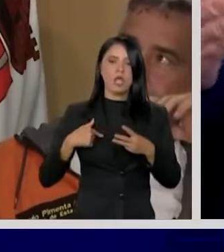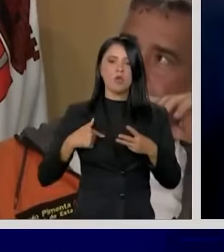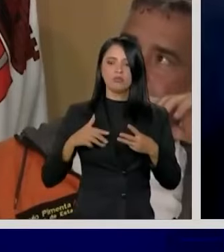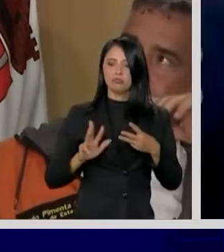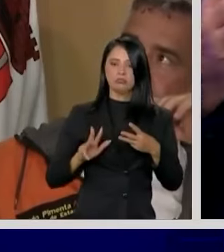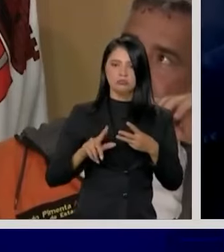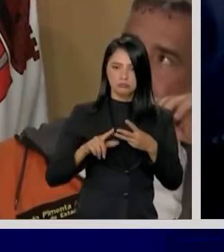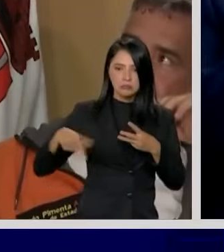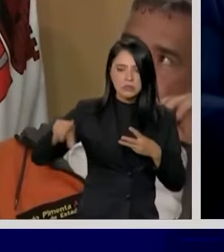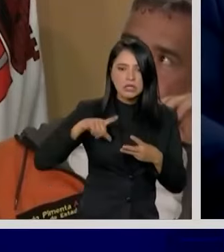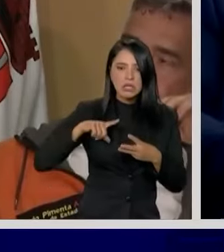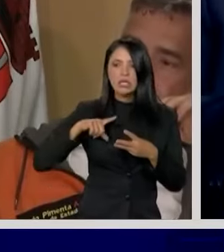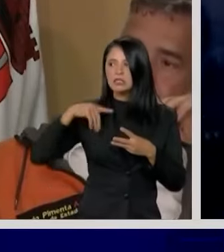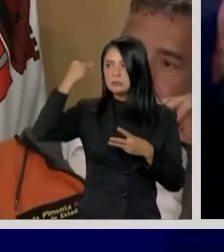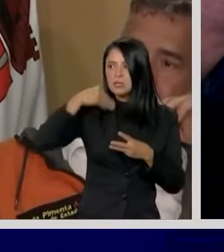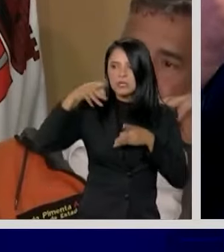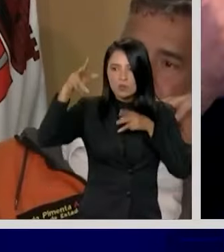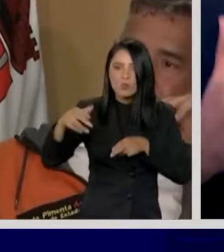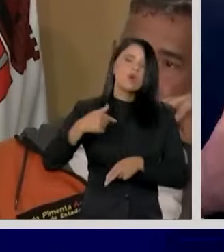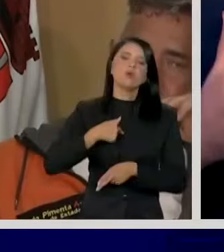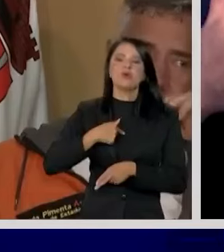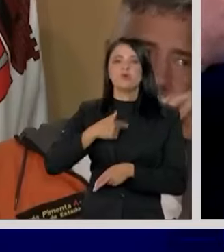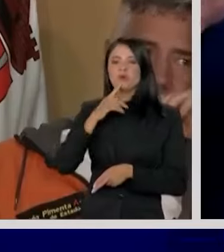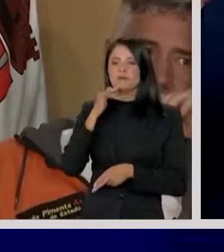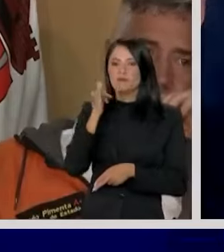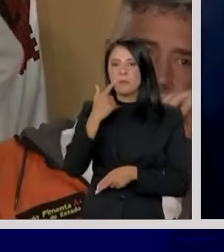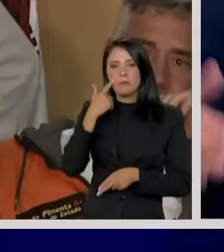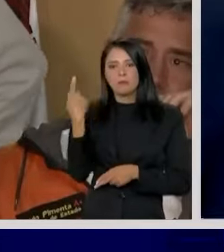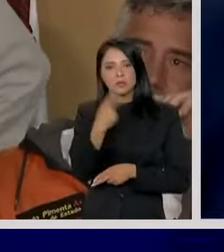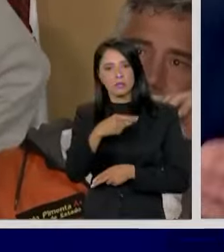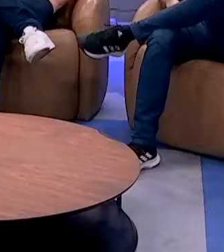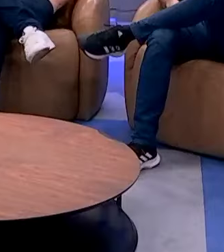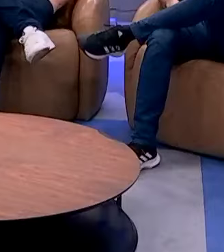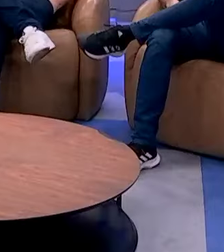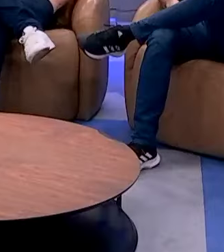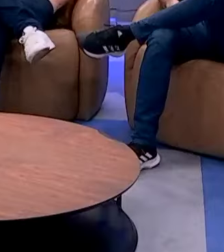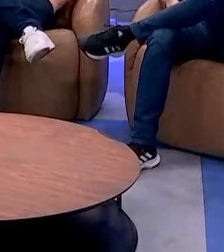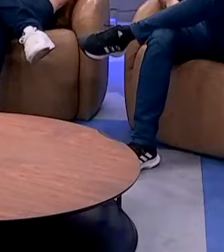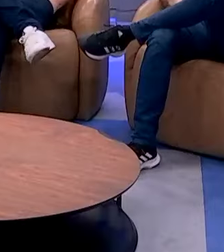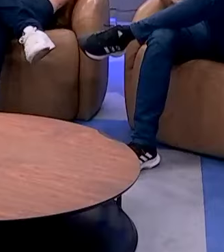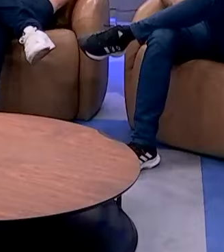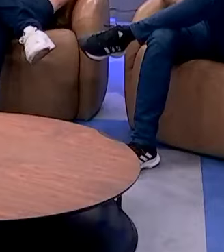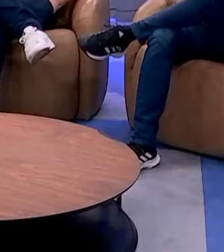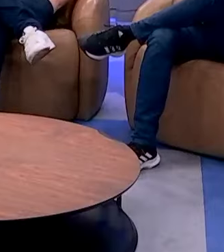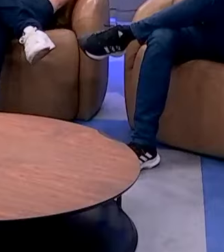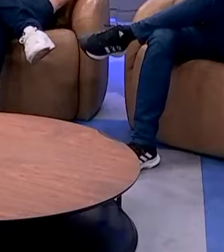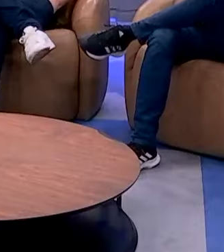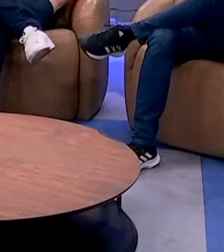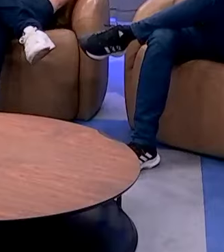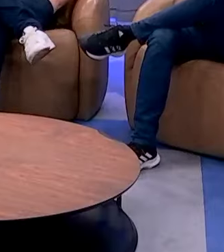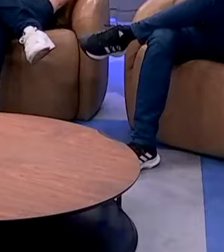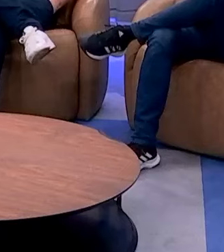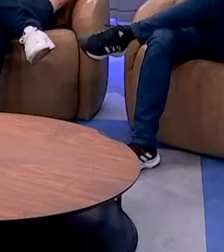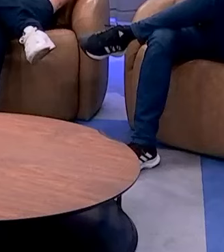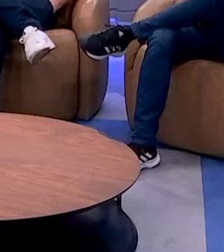cara do Brasil do que o Pedro II e do que o Getúlio Vargas. Quero ouvir também você, Palumbo, porque no final das contas, meu